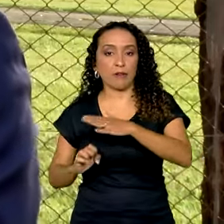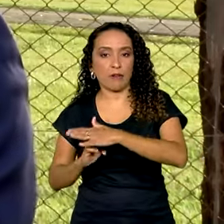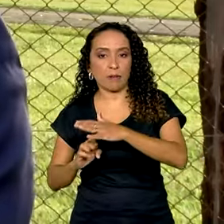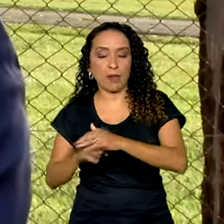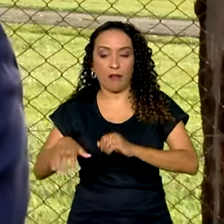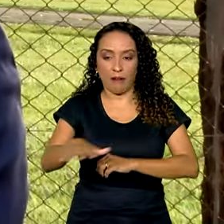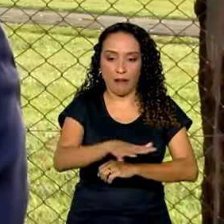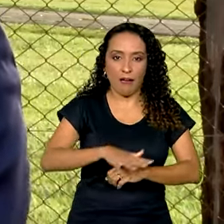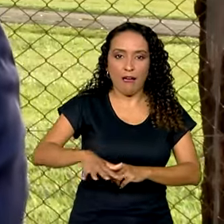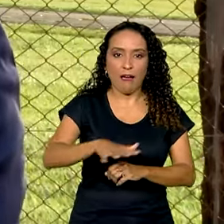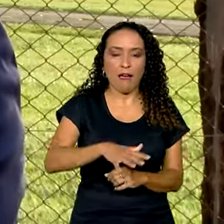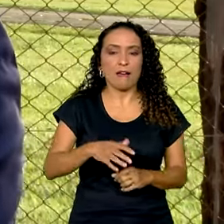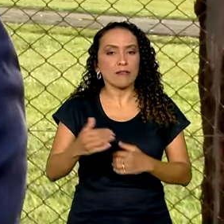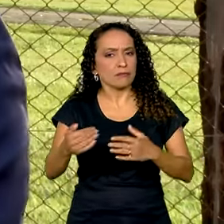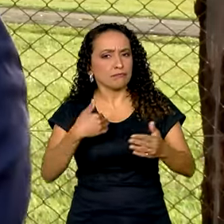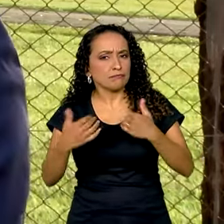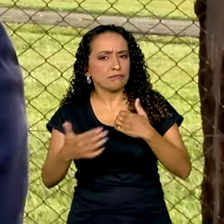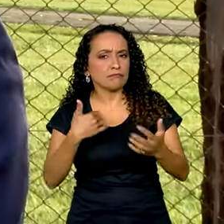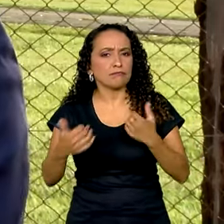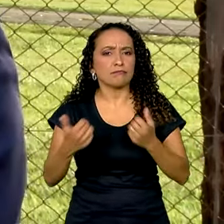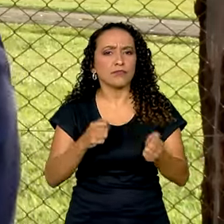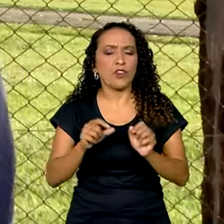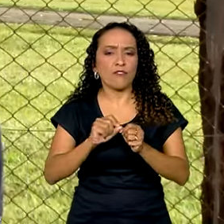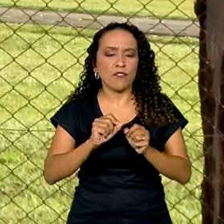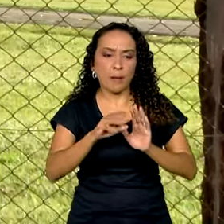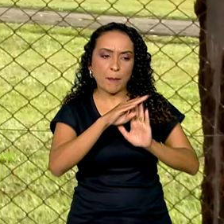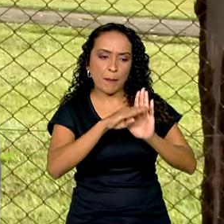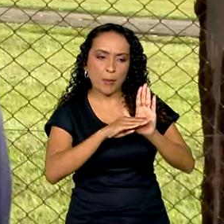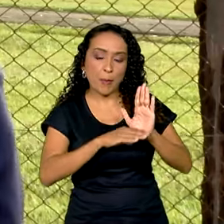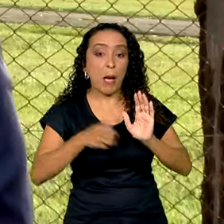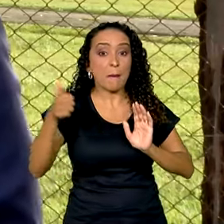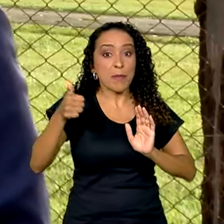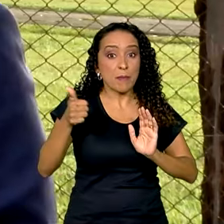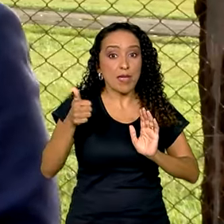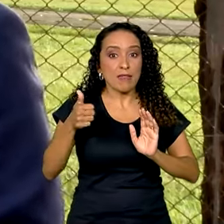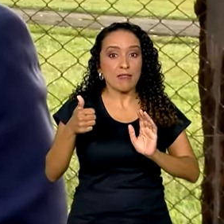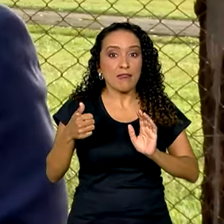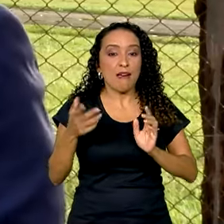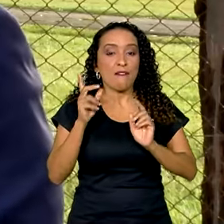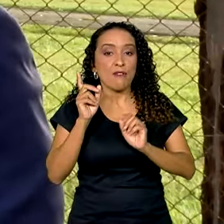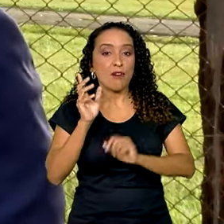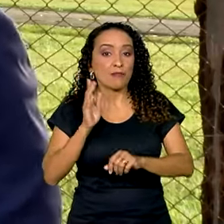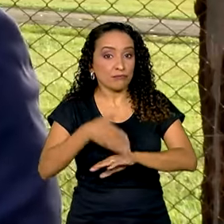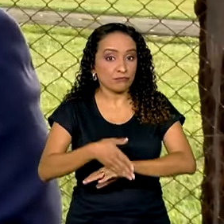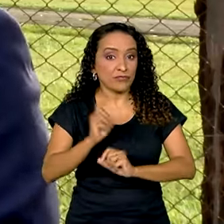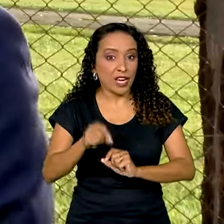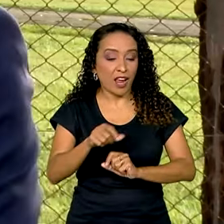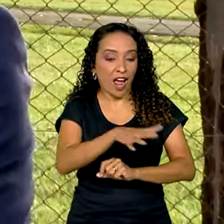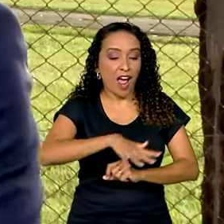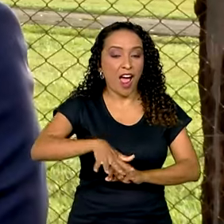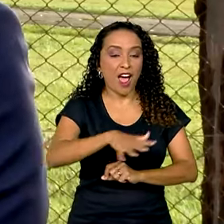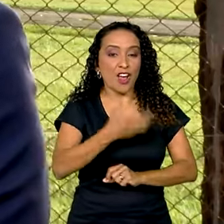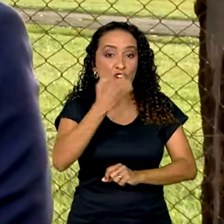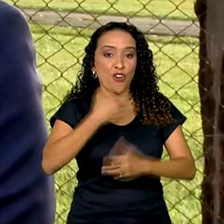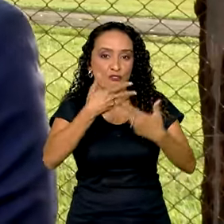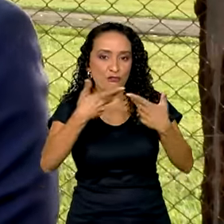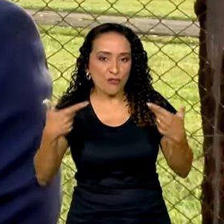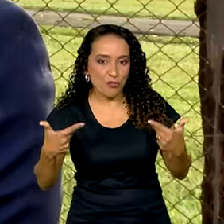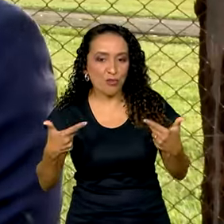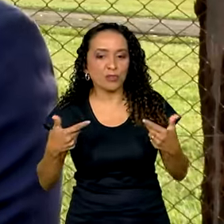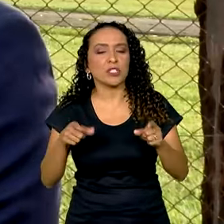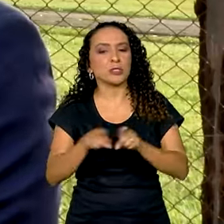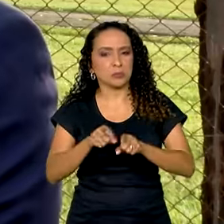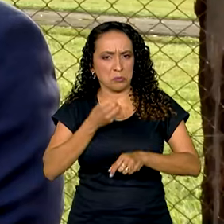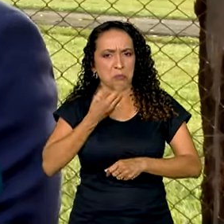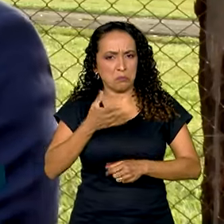os setores foram procurando, a gente fez uma ordem cronológica. A primeira que procurou foi o setor de frutas, né, que caminha